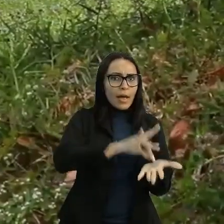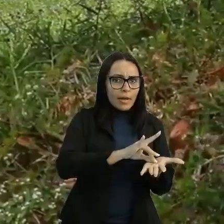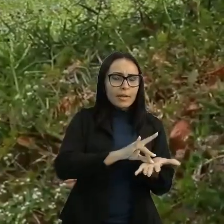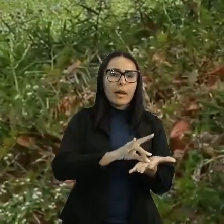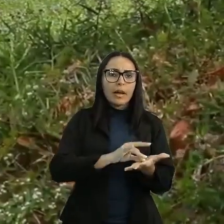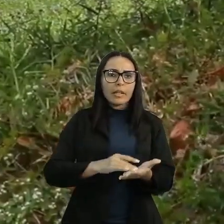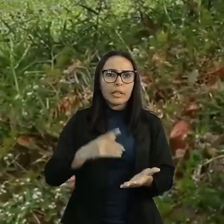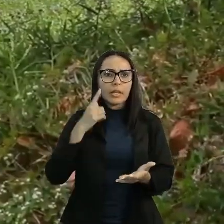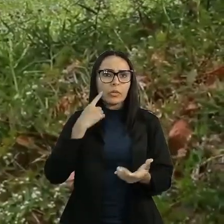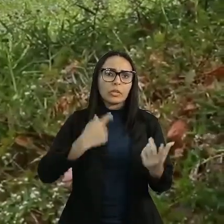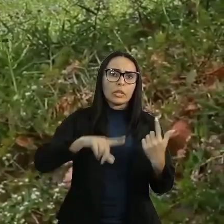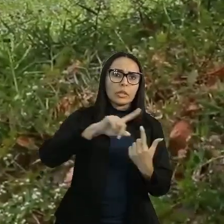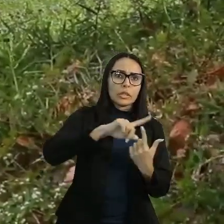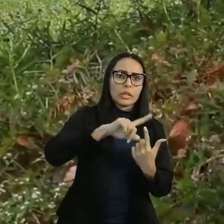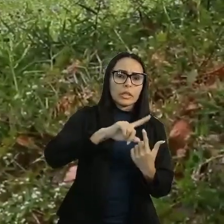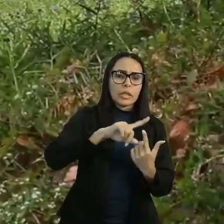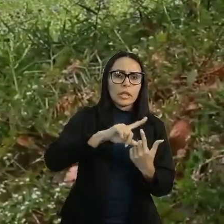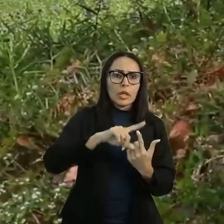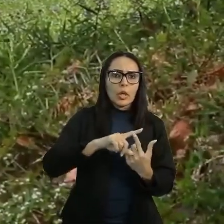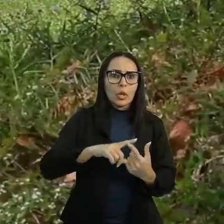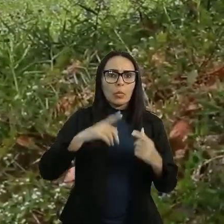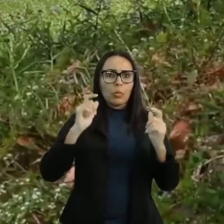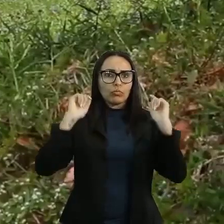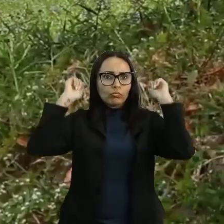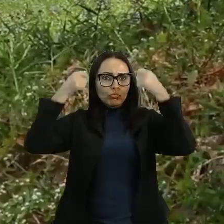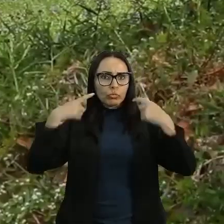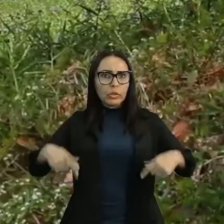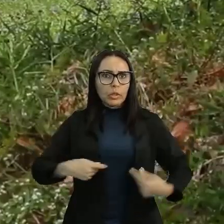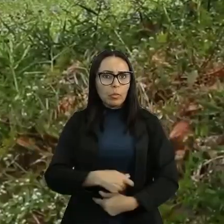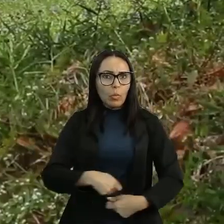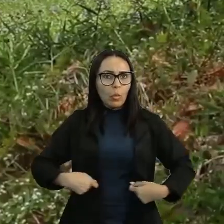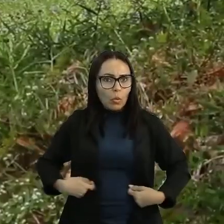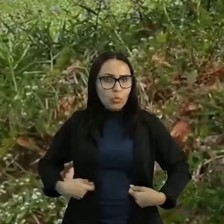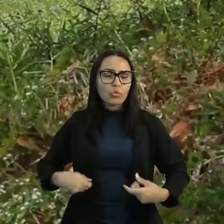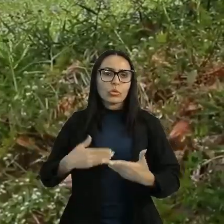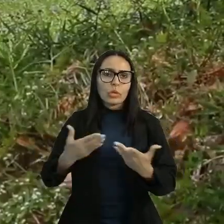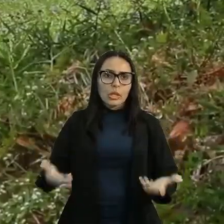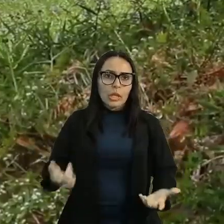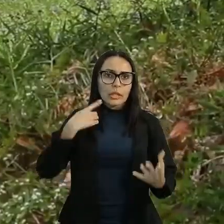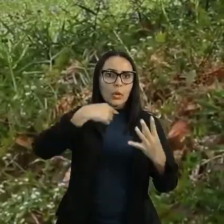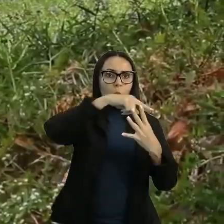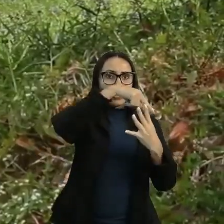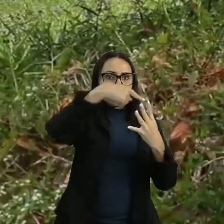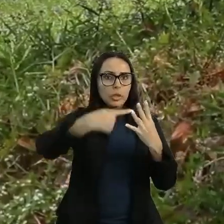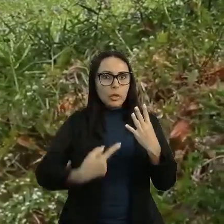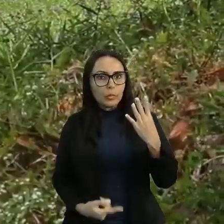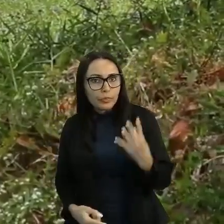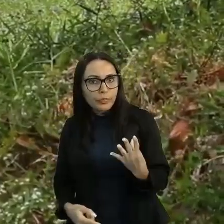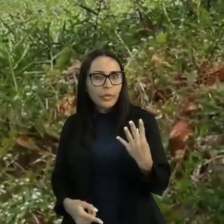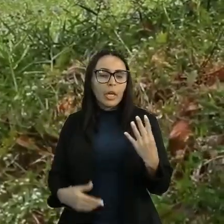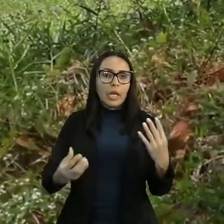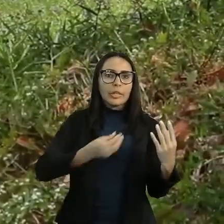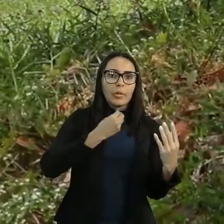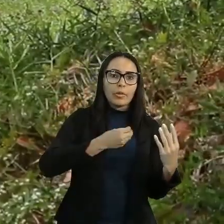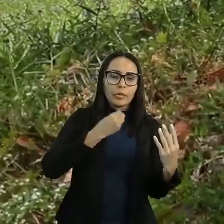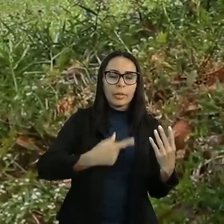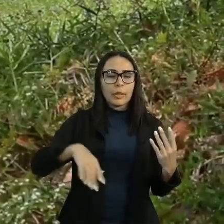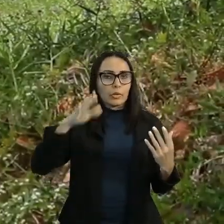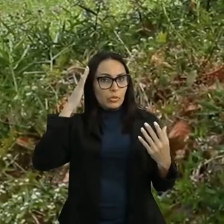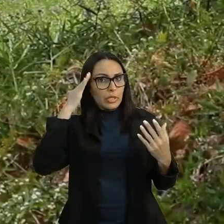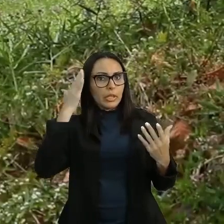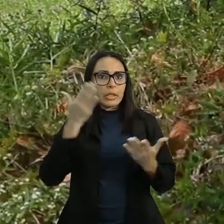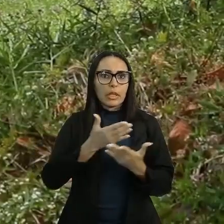esse cavar vícios, né, masmorras desses vícios ali, seria o maior desafio, talvez, né? Com Total. 18, 19, 20 anos. Flor da